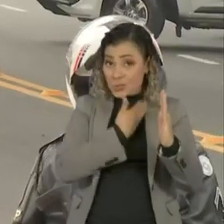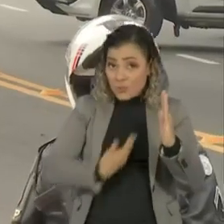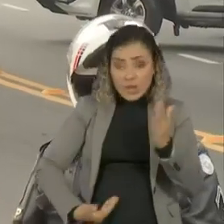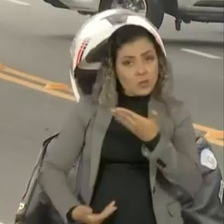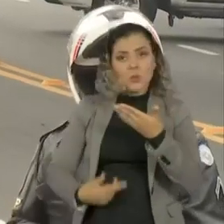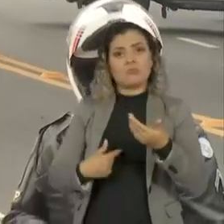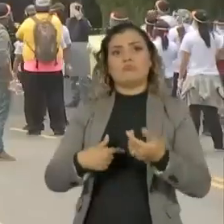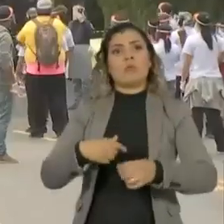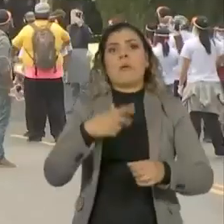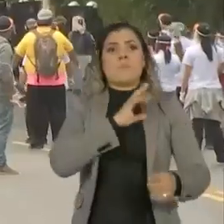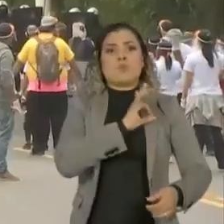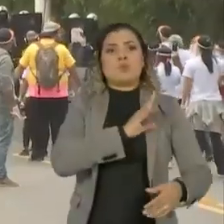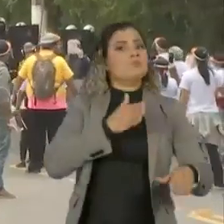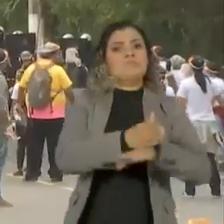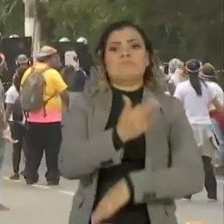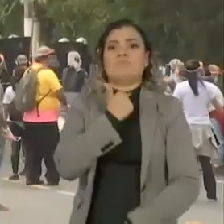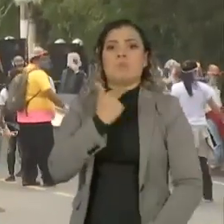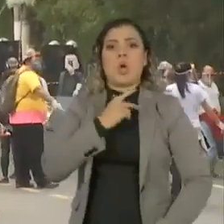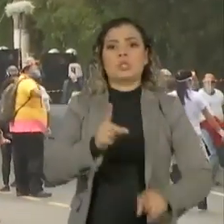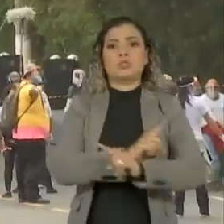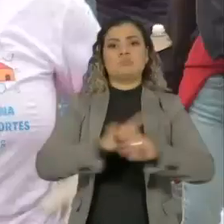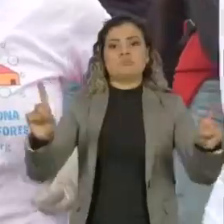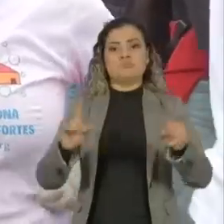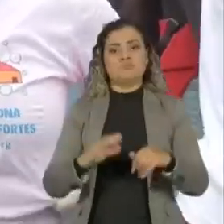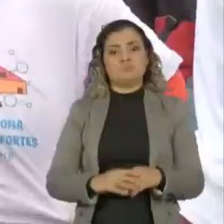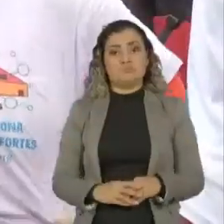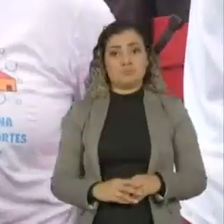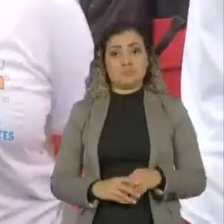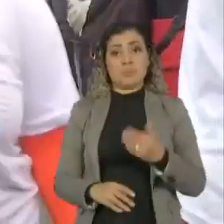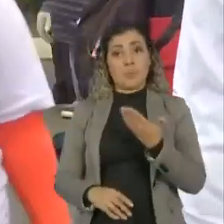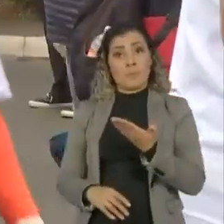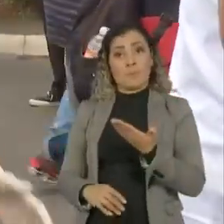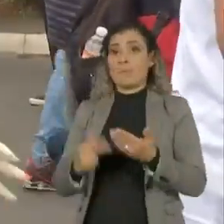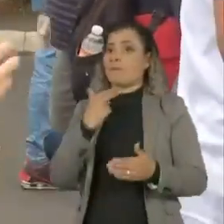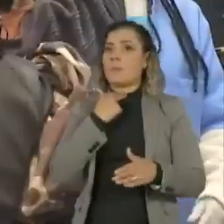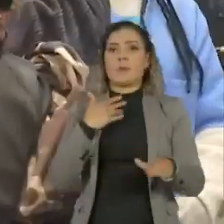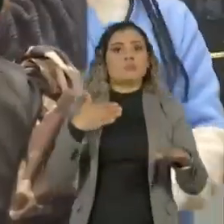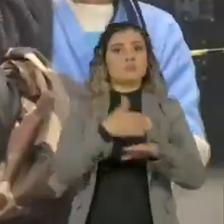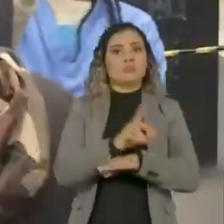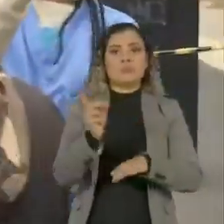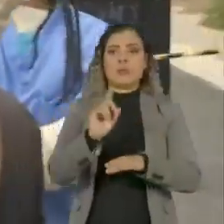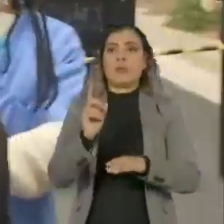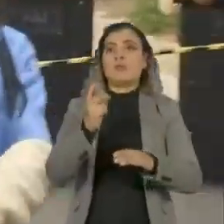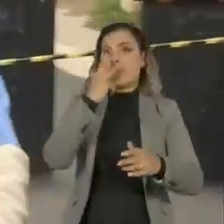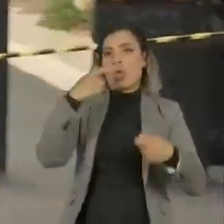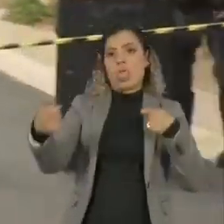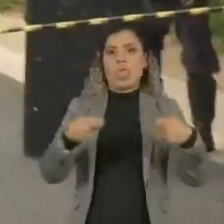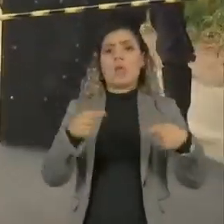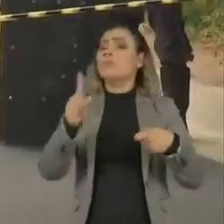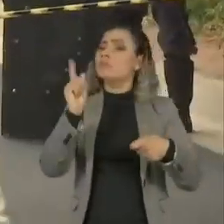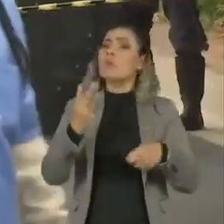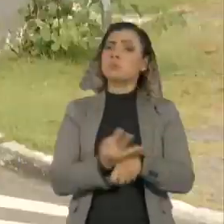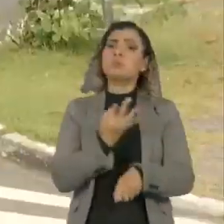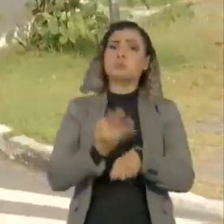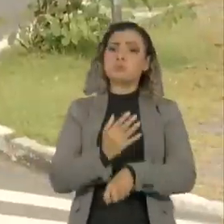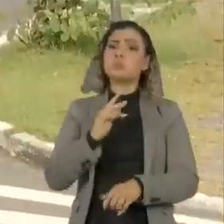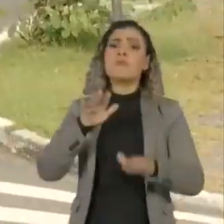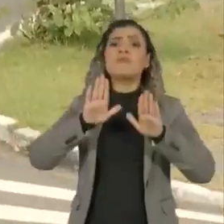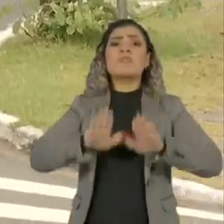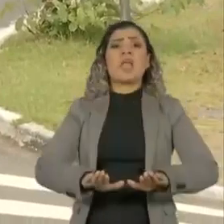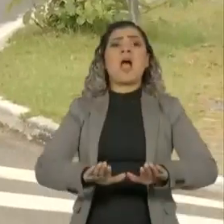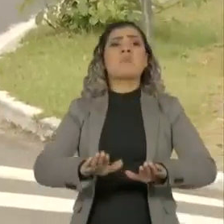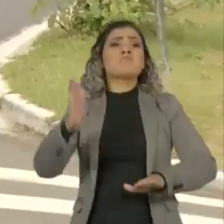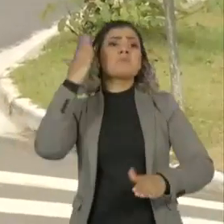da polícia militar impediu a passagem dos manifestantes. Eles não foram recebidos e decidiram ficar no local até